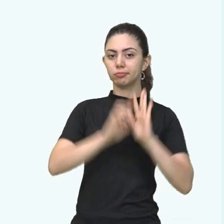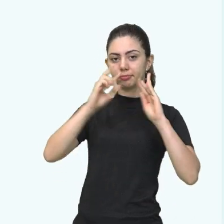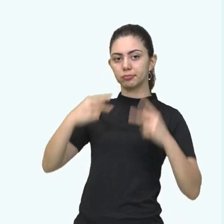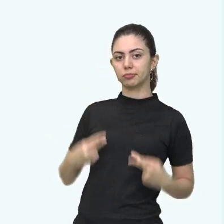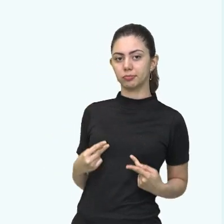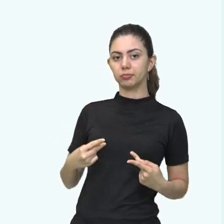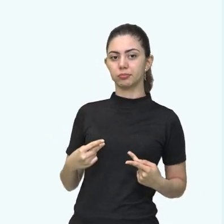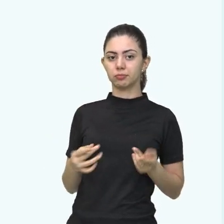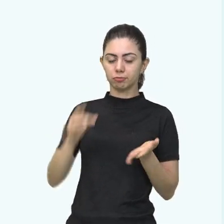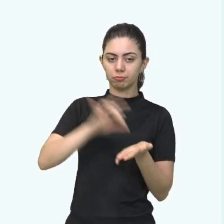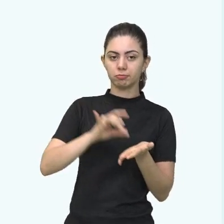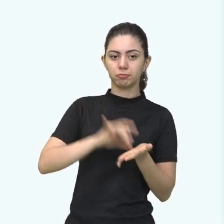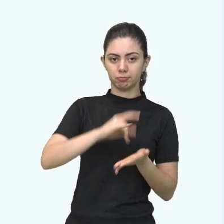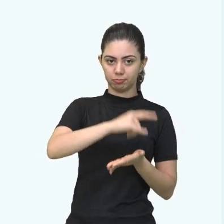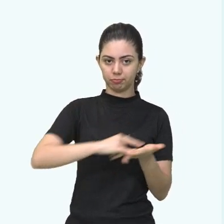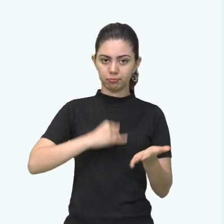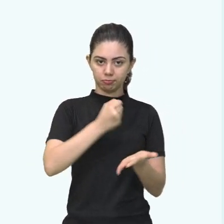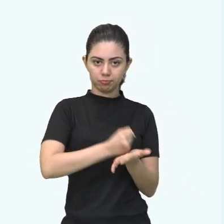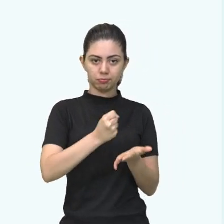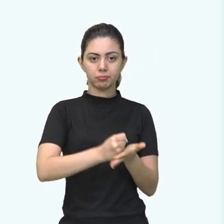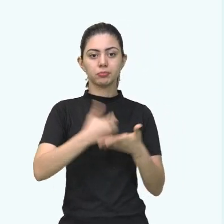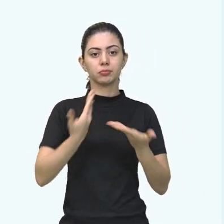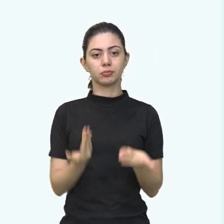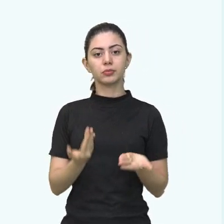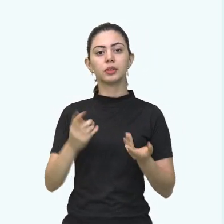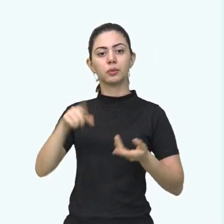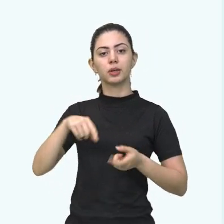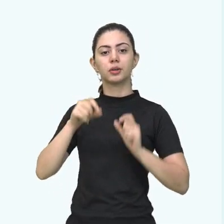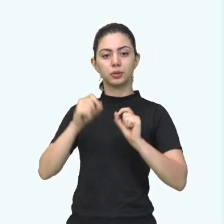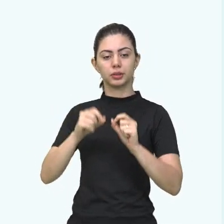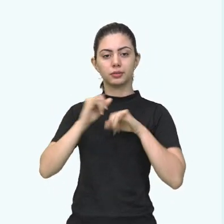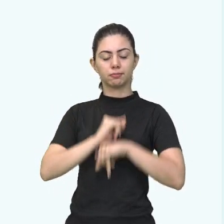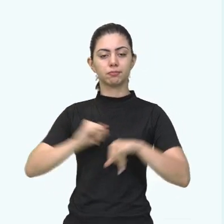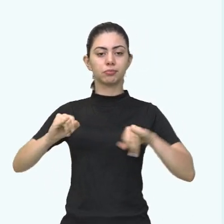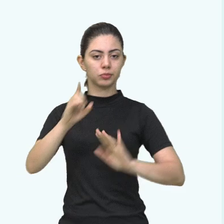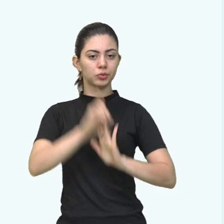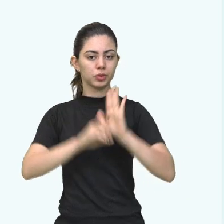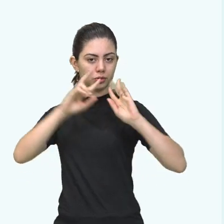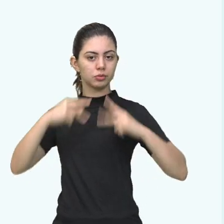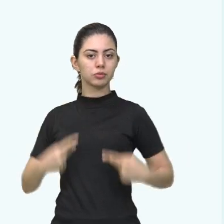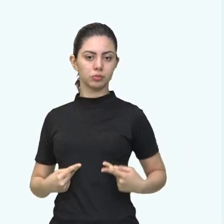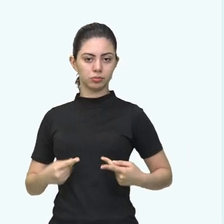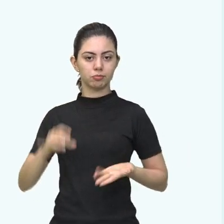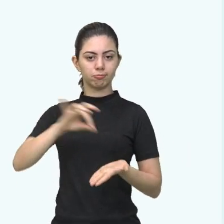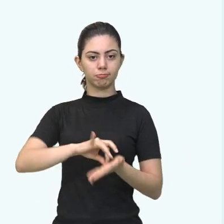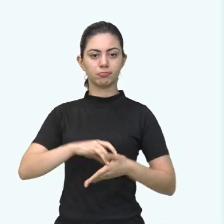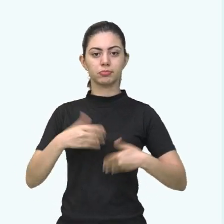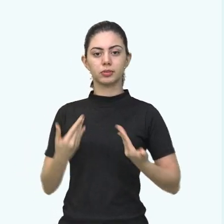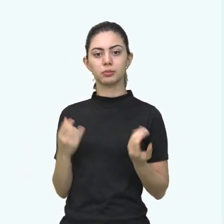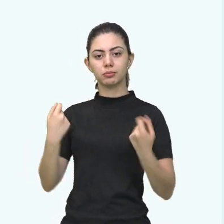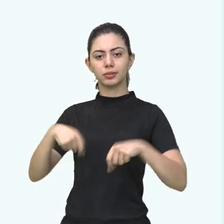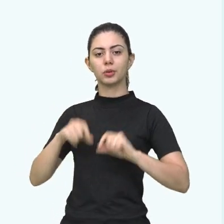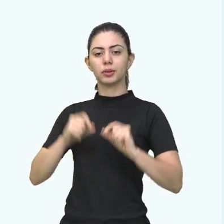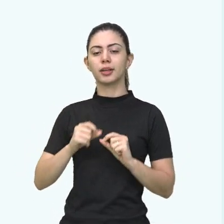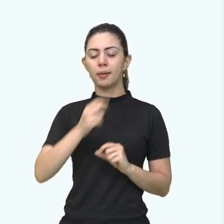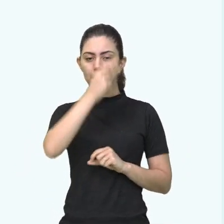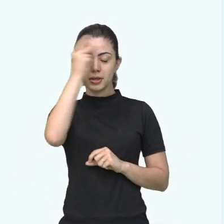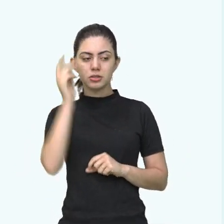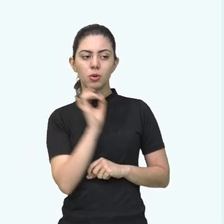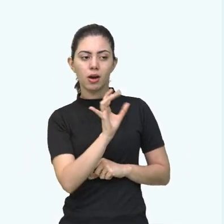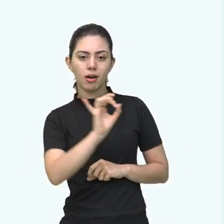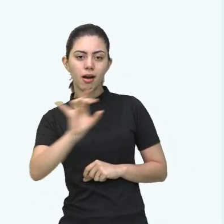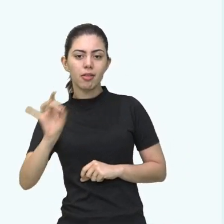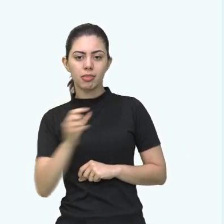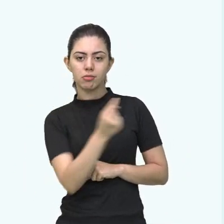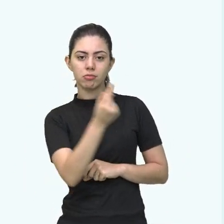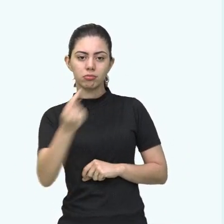em documentos internacionais, como a Declaração Universal dos Direitos Humanos, podemos constatar que cada pessoa